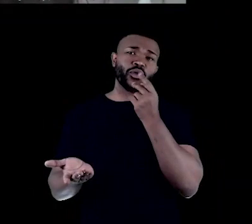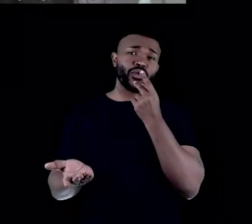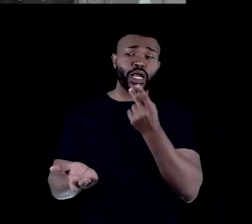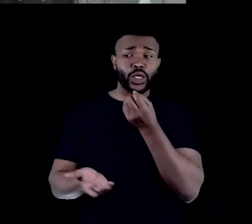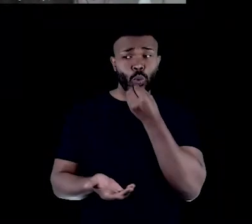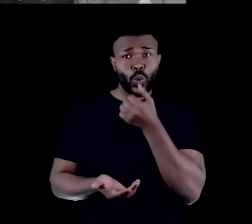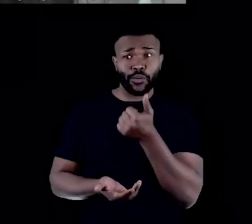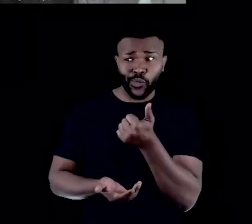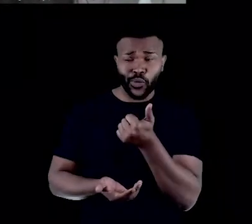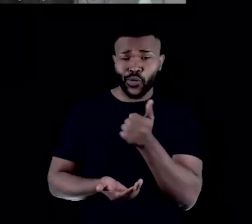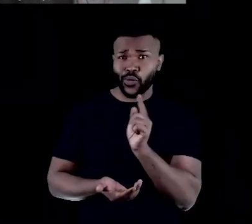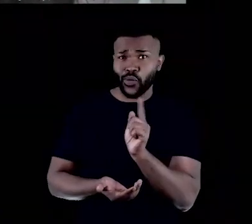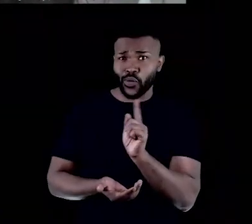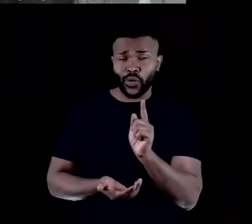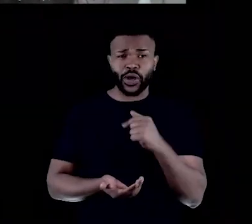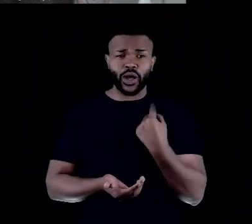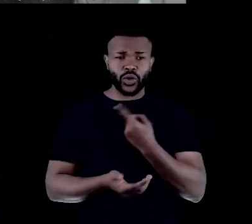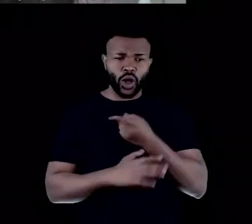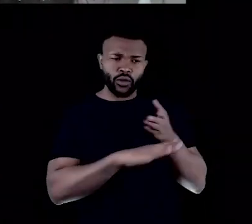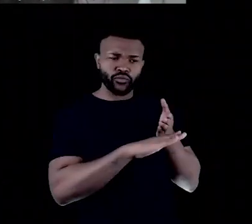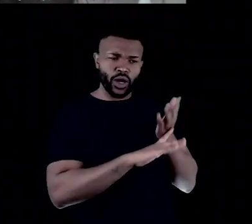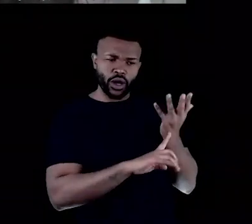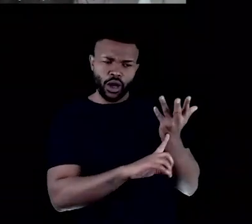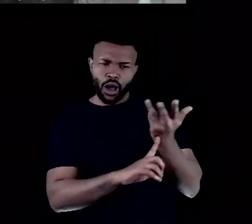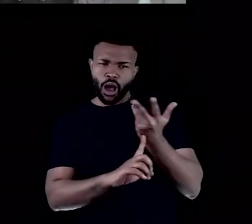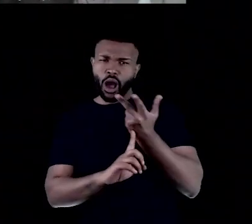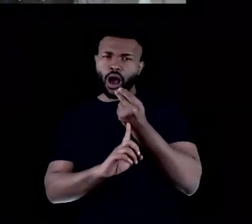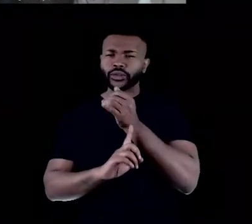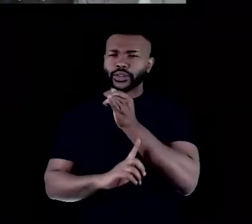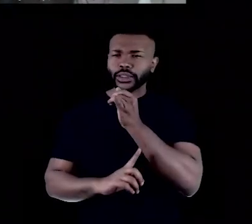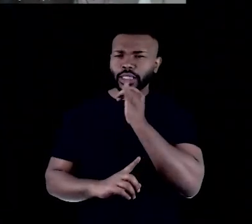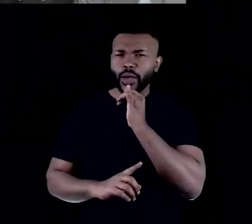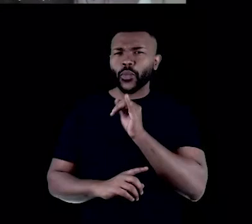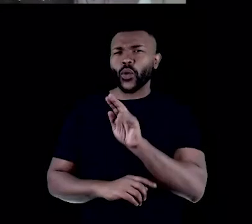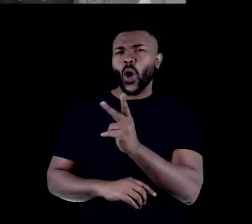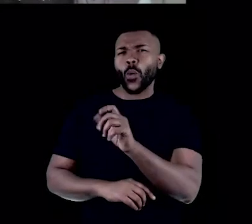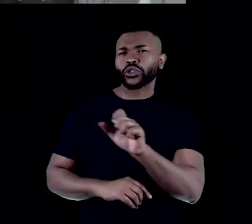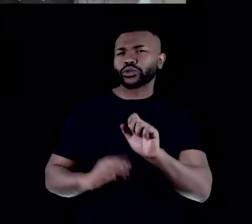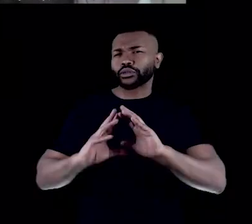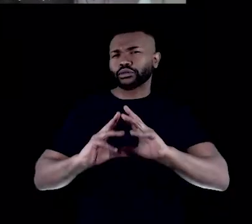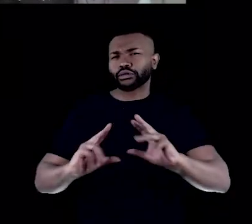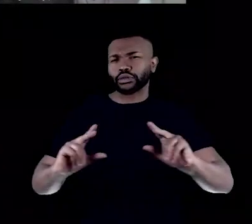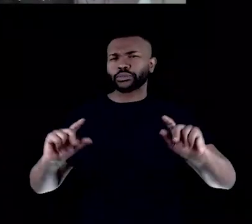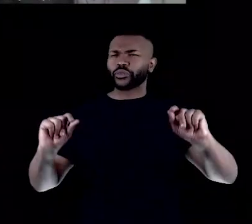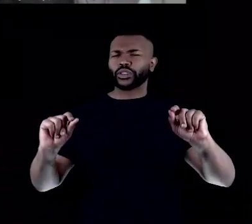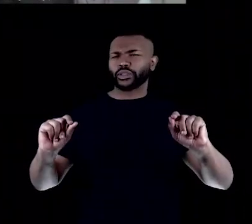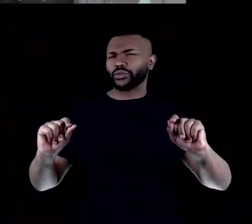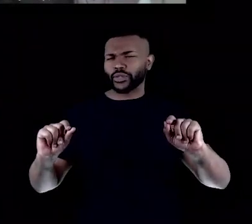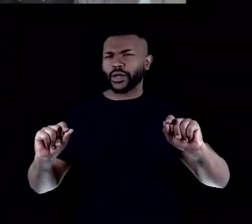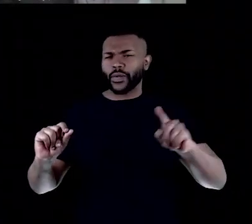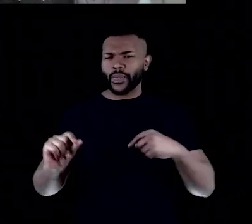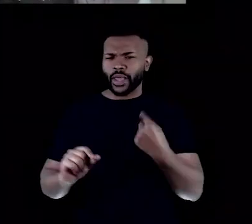falam que não é bom. E aí a gente meio que vai para a arte para se curar do homossexualismo, se